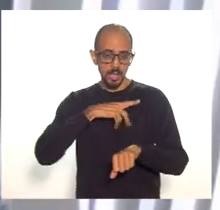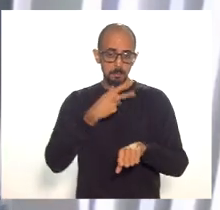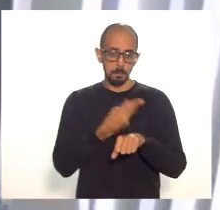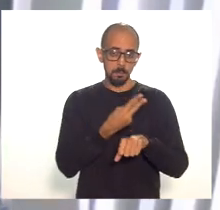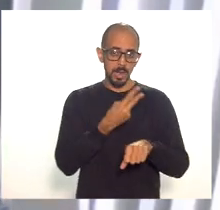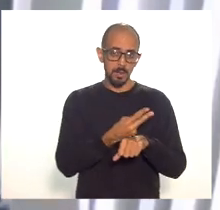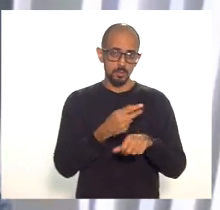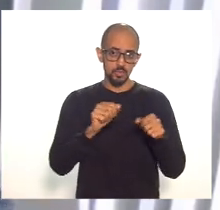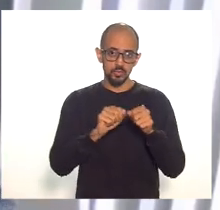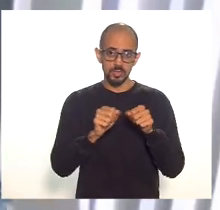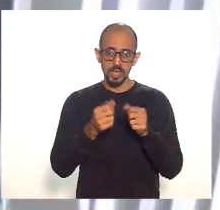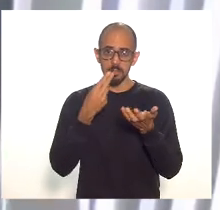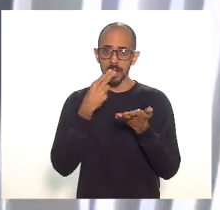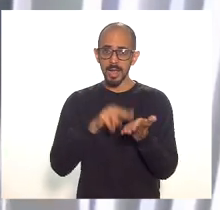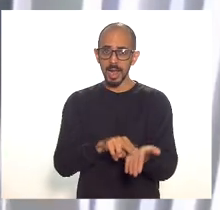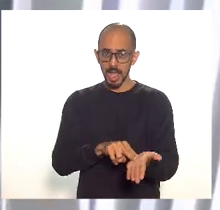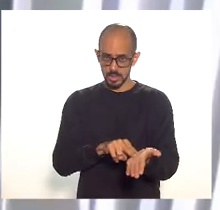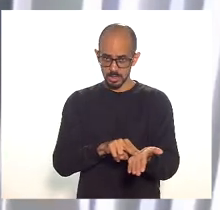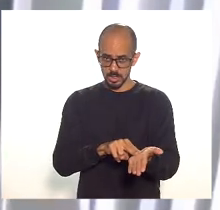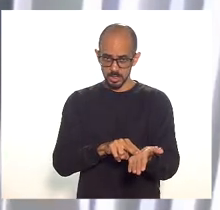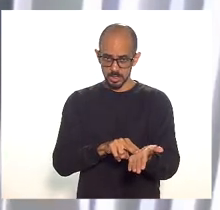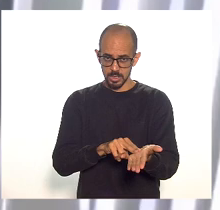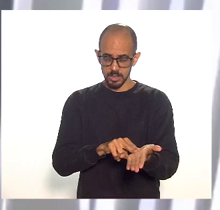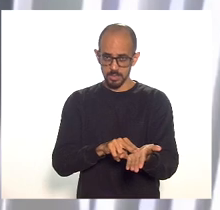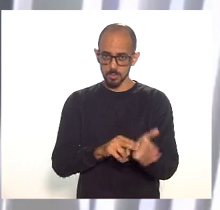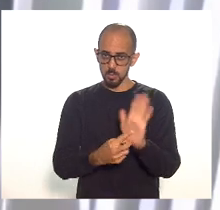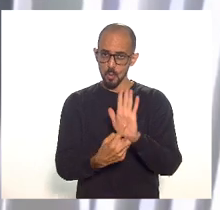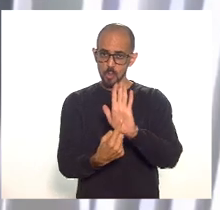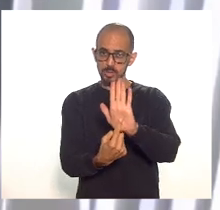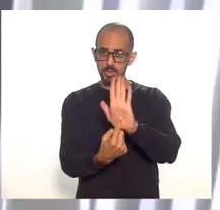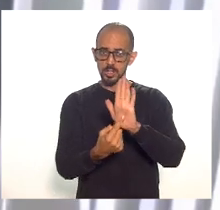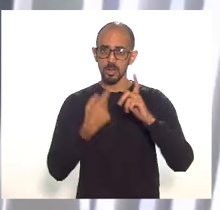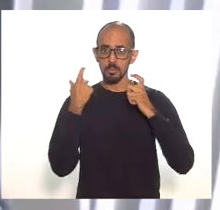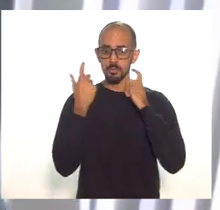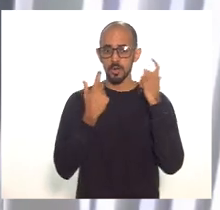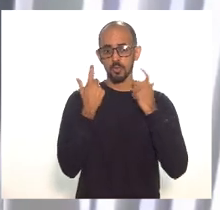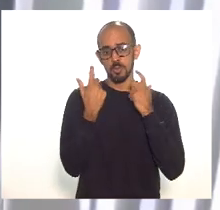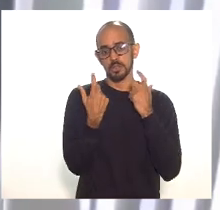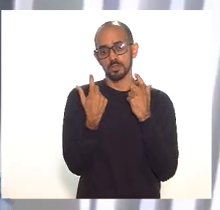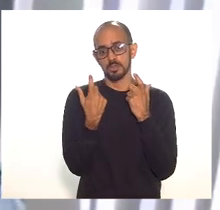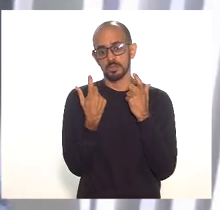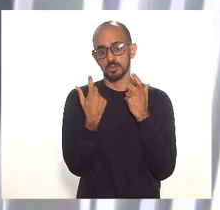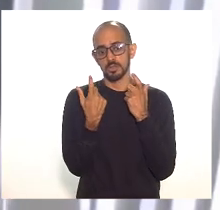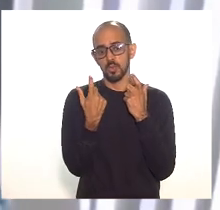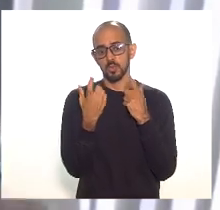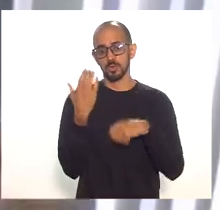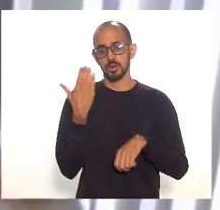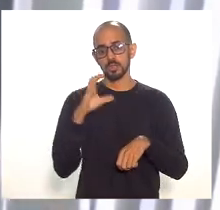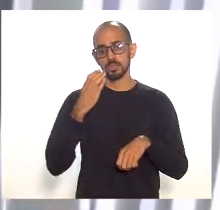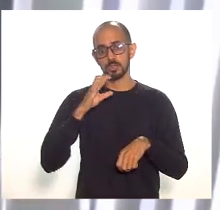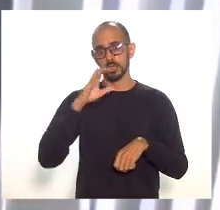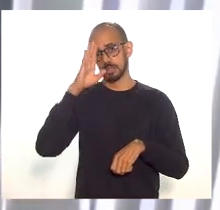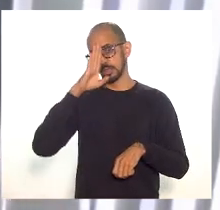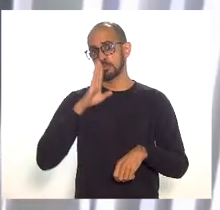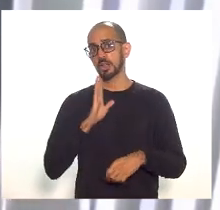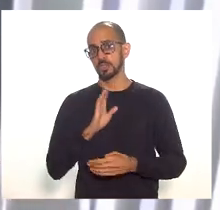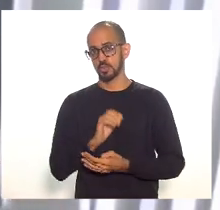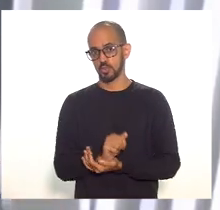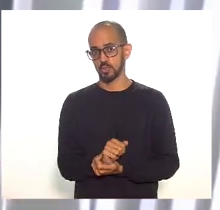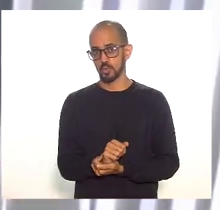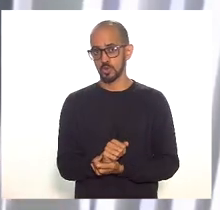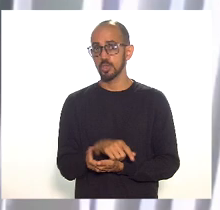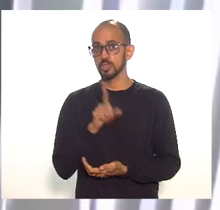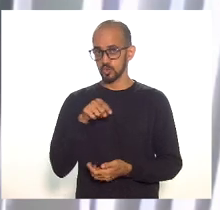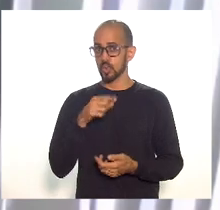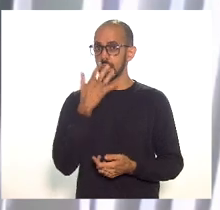fizeram uma carta aberta manifestando preocupação com a situação da ciência no Brasil. Isso é